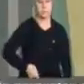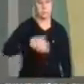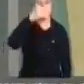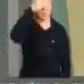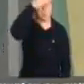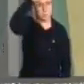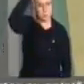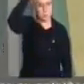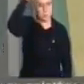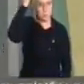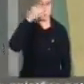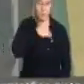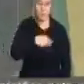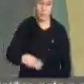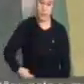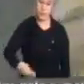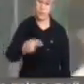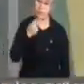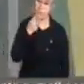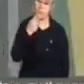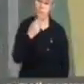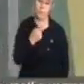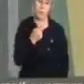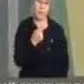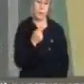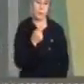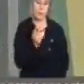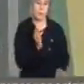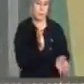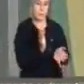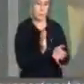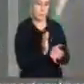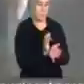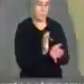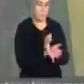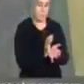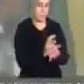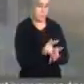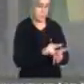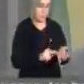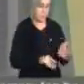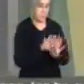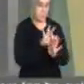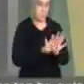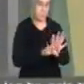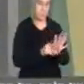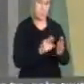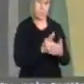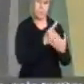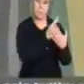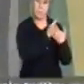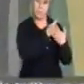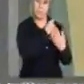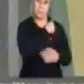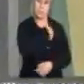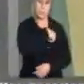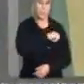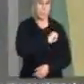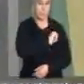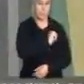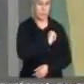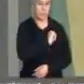quando diz o seguinte, parte da decisão do ministro Barroso. A responsabilidade fiscal